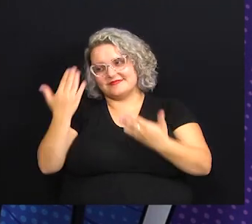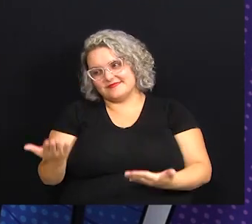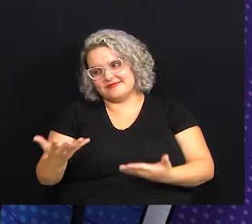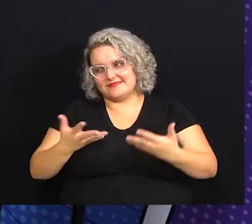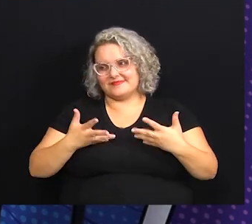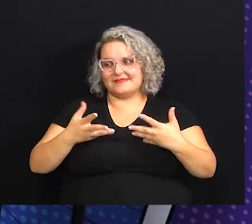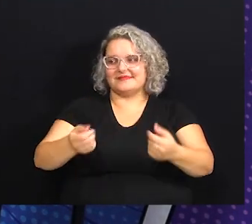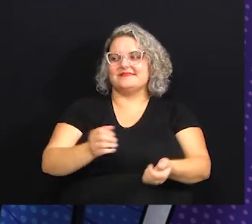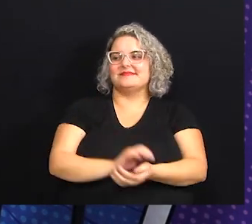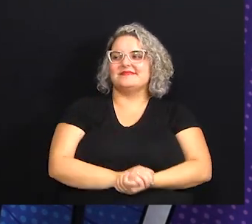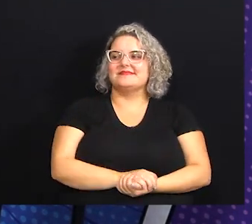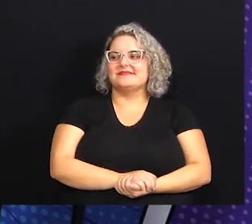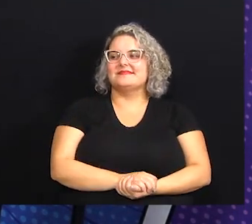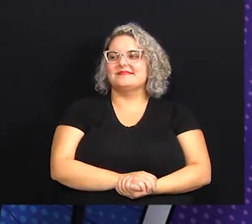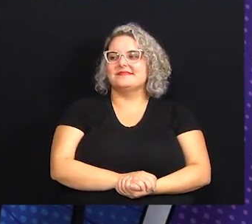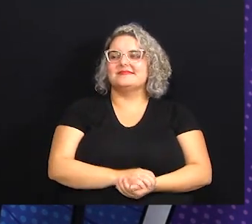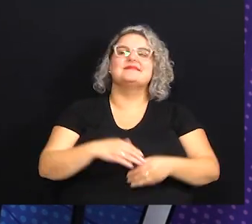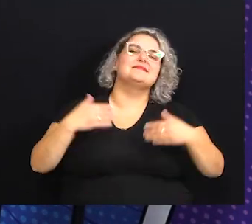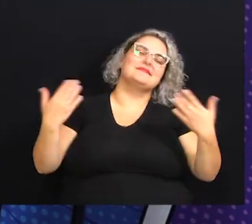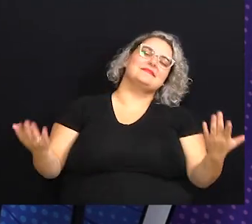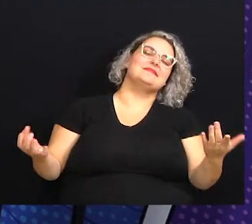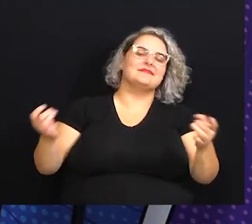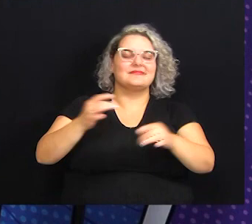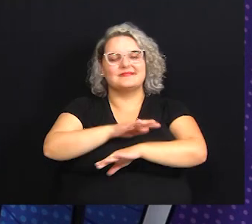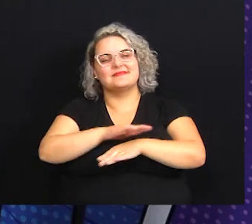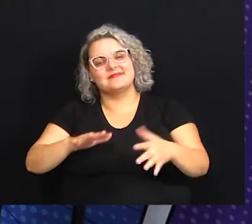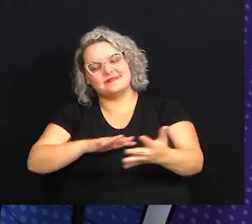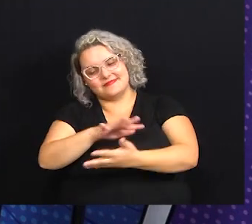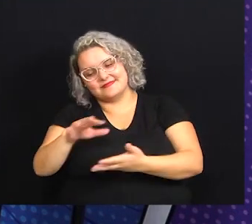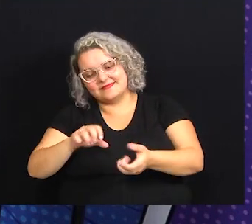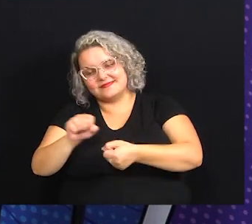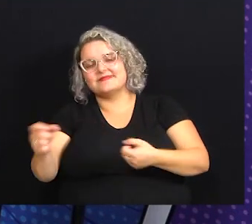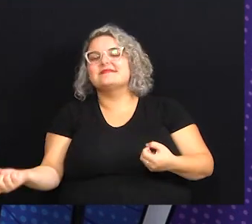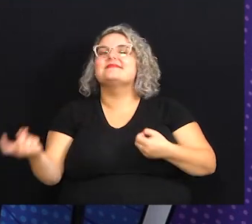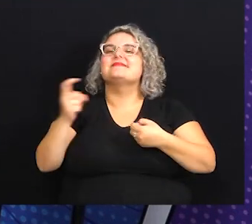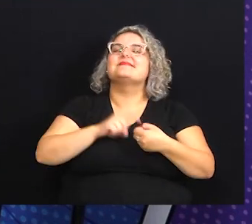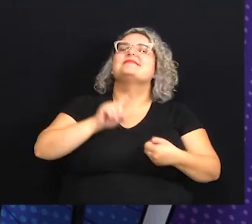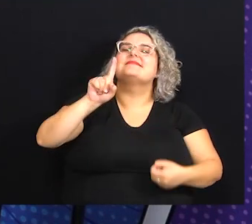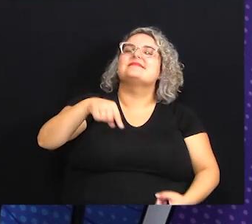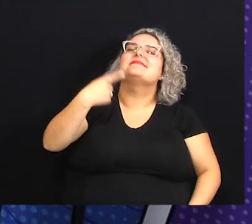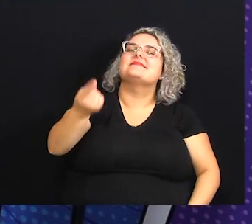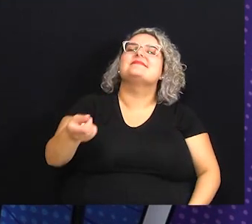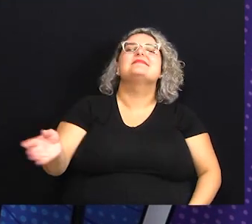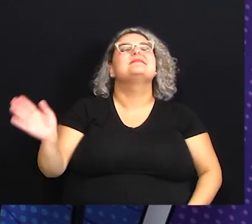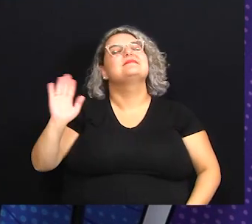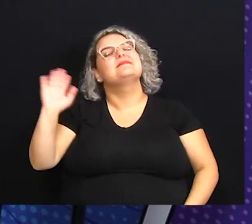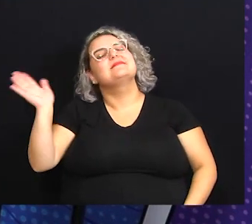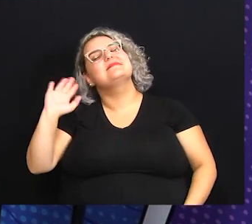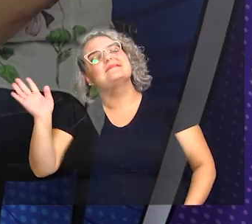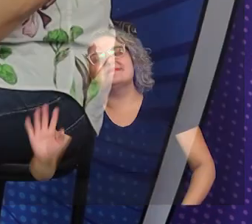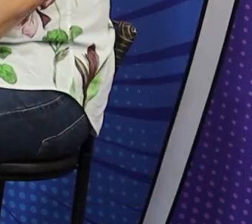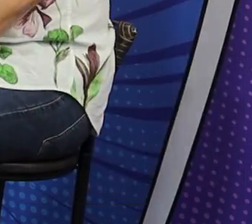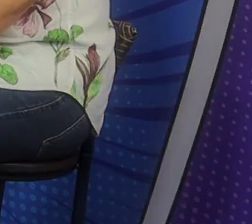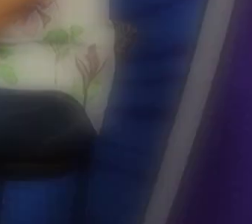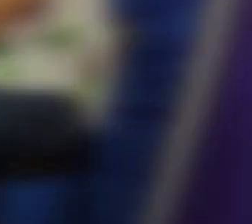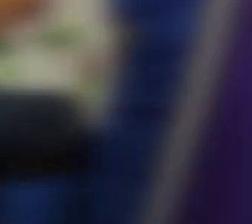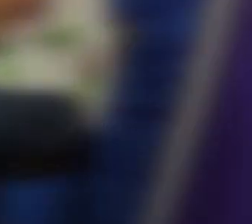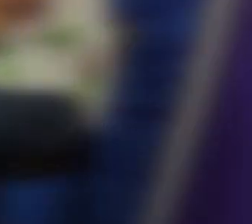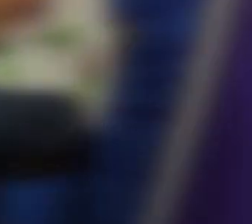obrigada a você pelo convite. Ponto final no Universo Épico e a gente volta na próxima semana. Tchau!